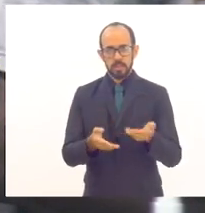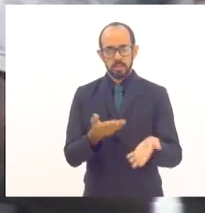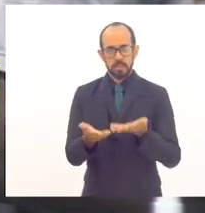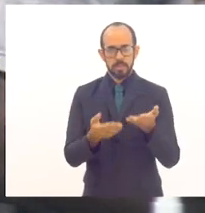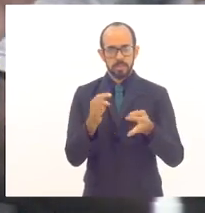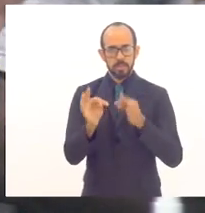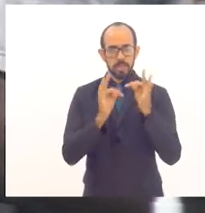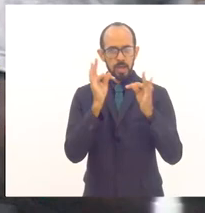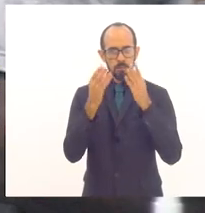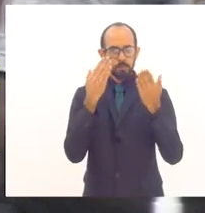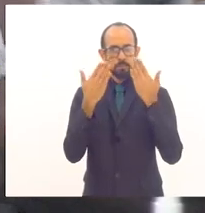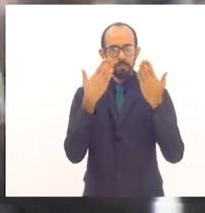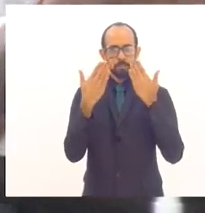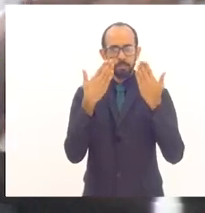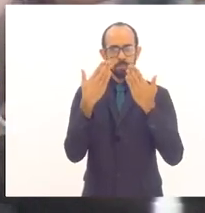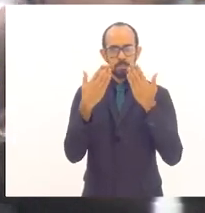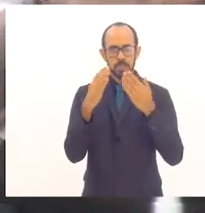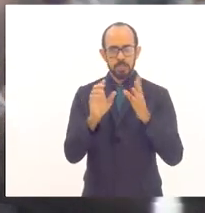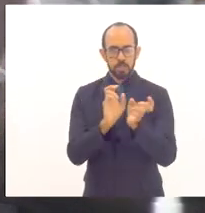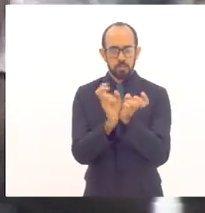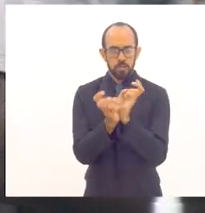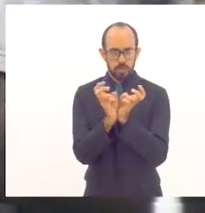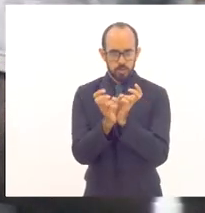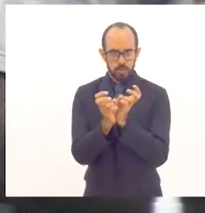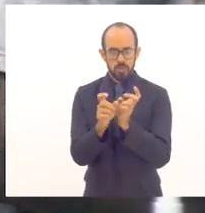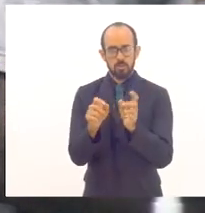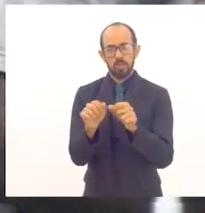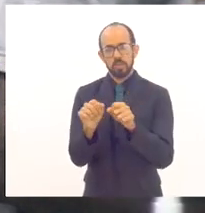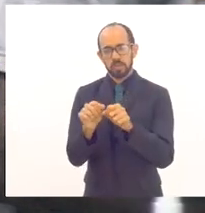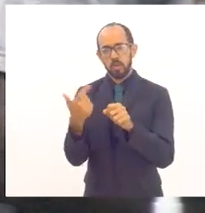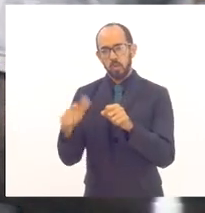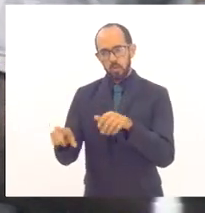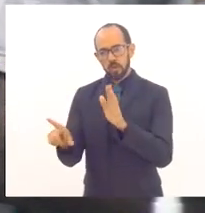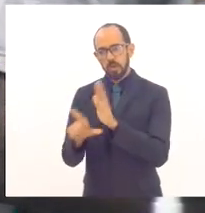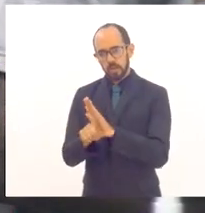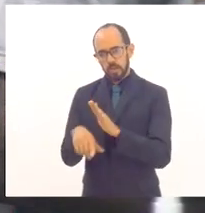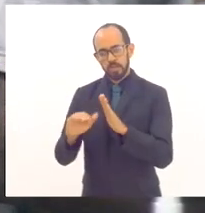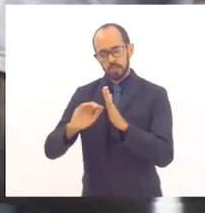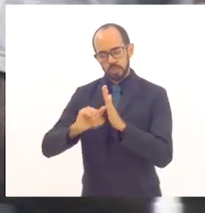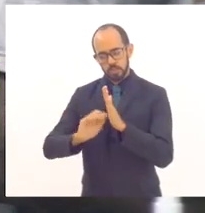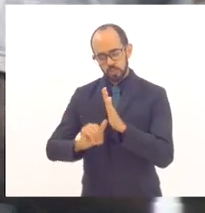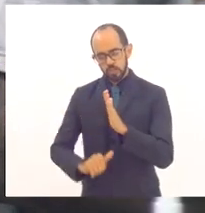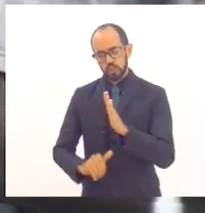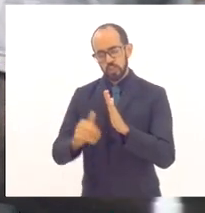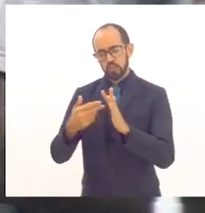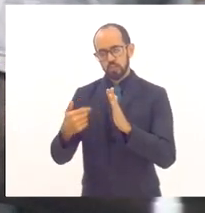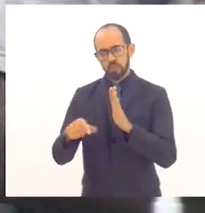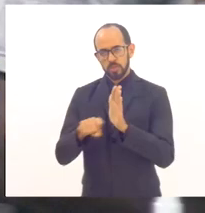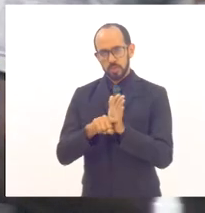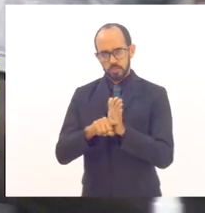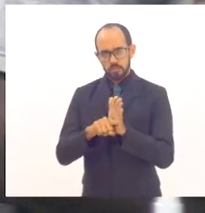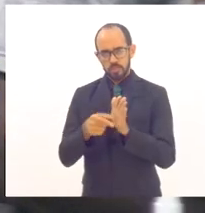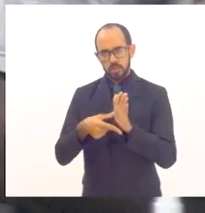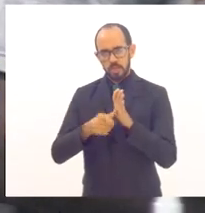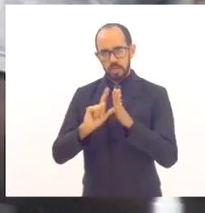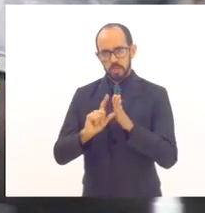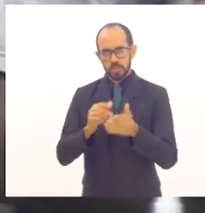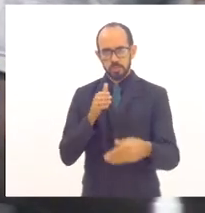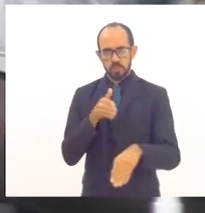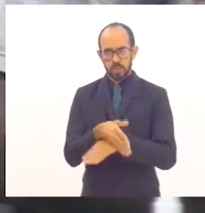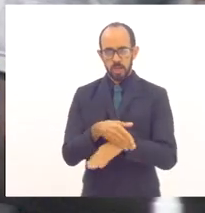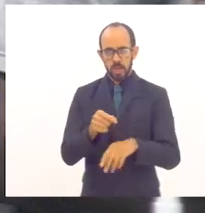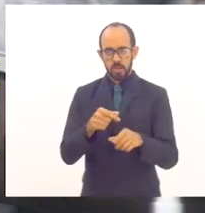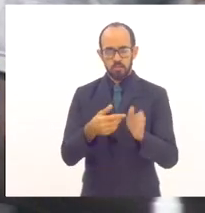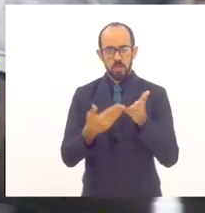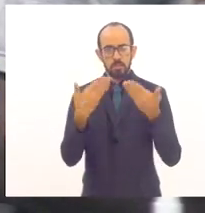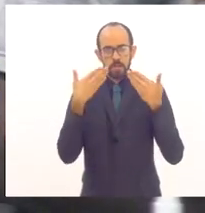vou fazer uma outra que modifica ela, tirando os pontos mais negativos. Vou, antes de dar entrada, vou